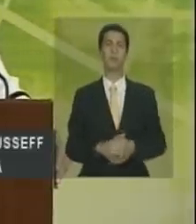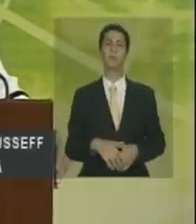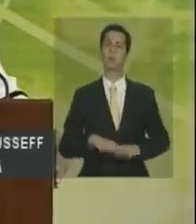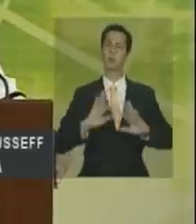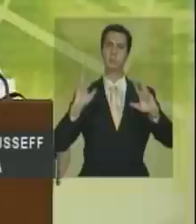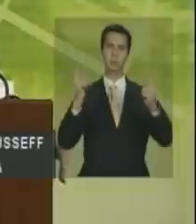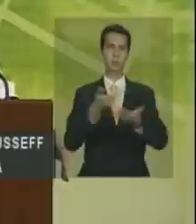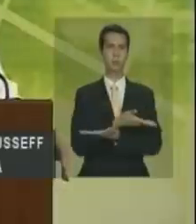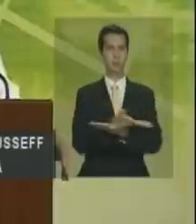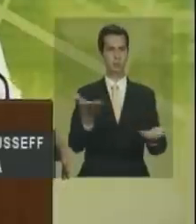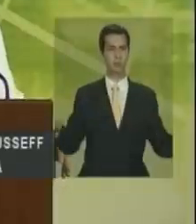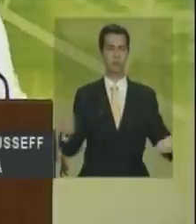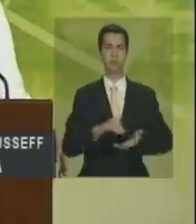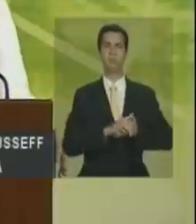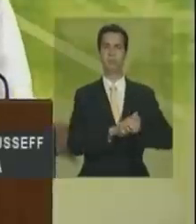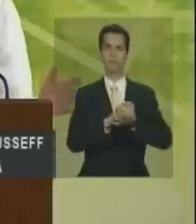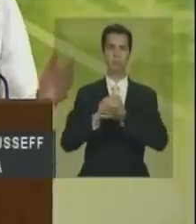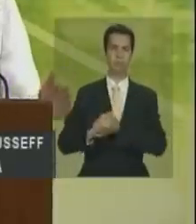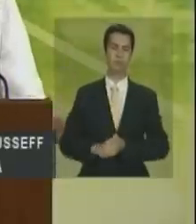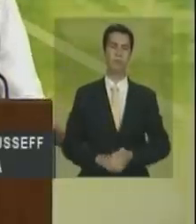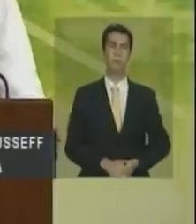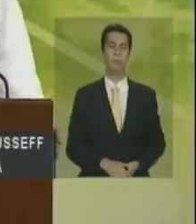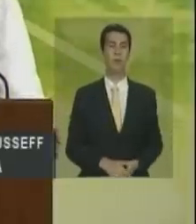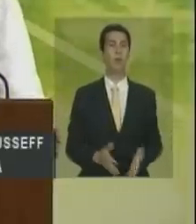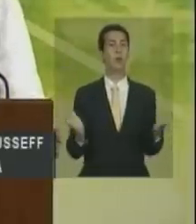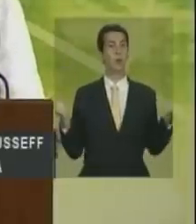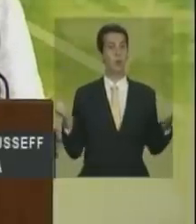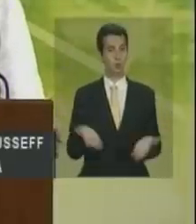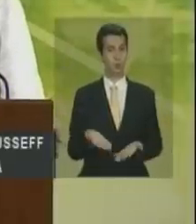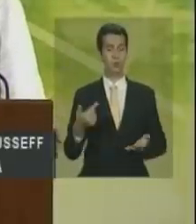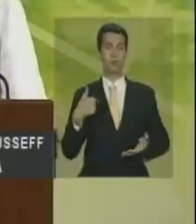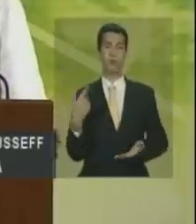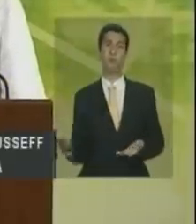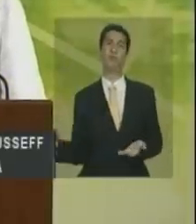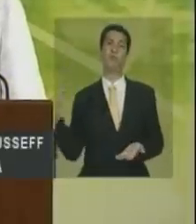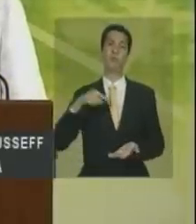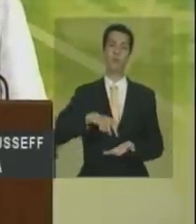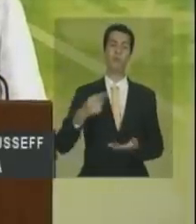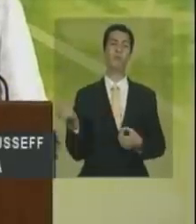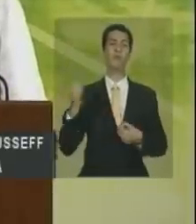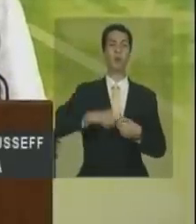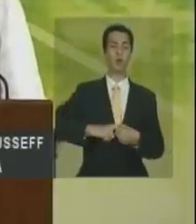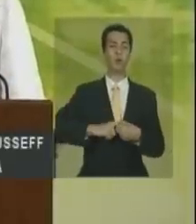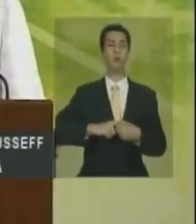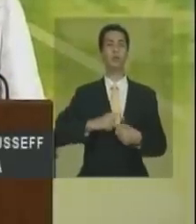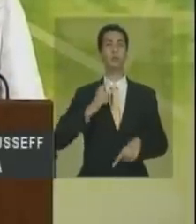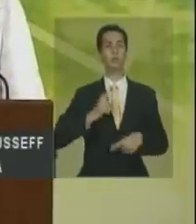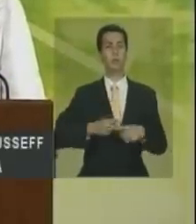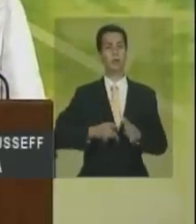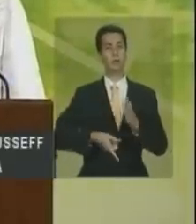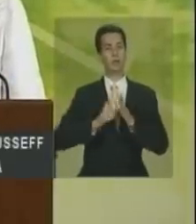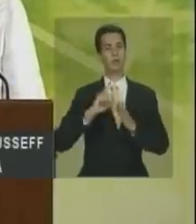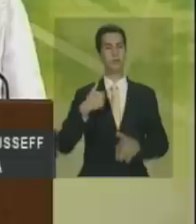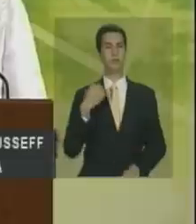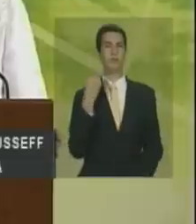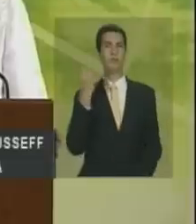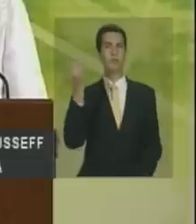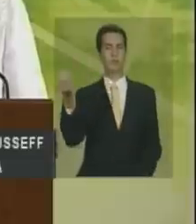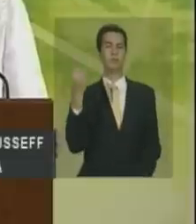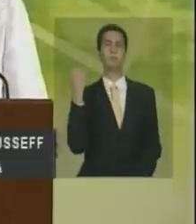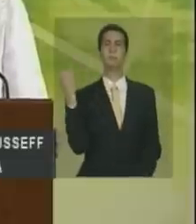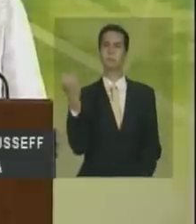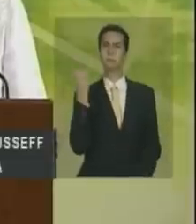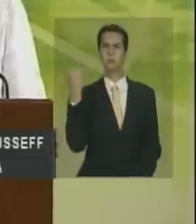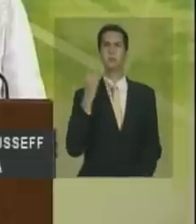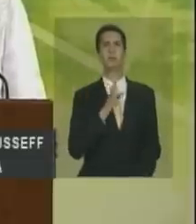estou hoje voltando, nesta semana, de uma viagem importante que o Brasil fez à